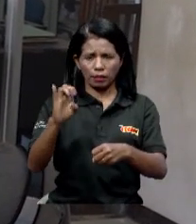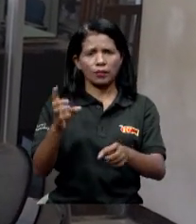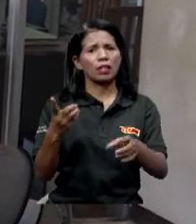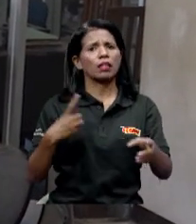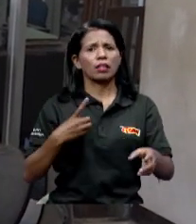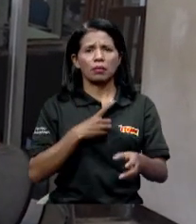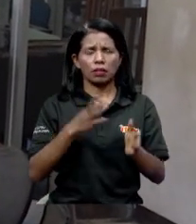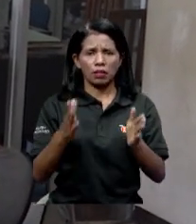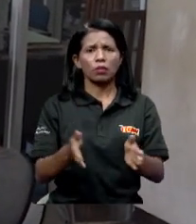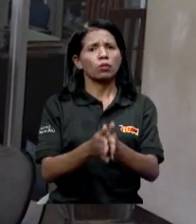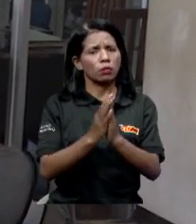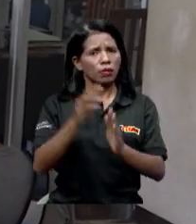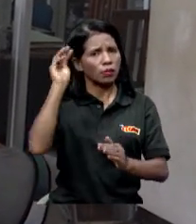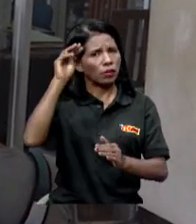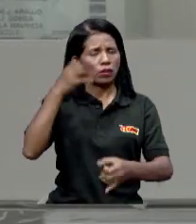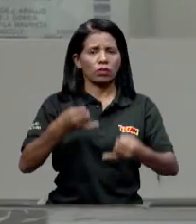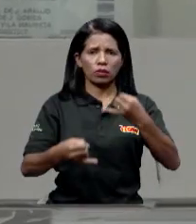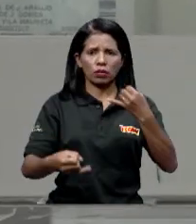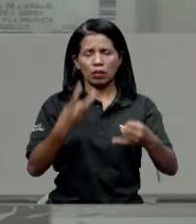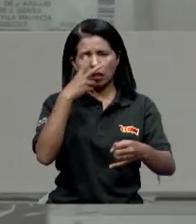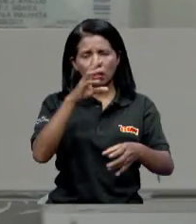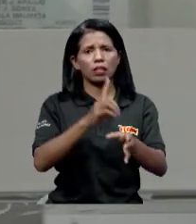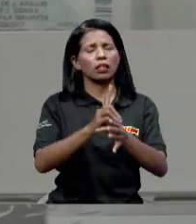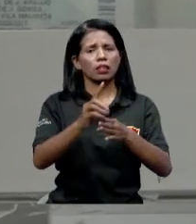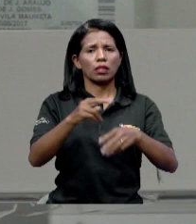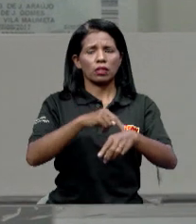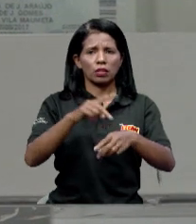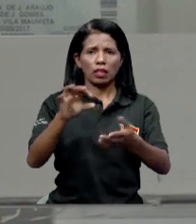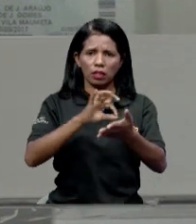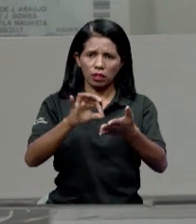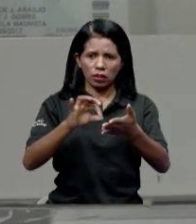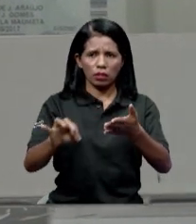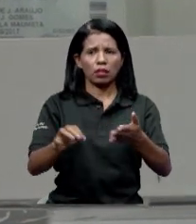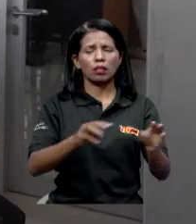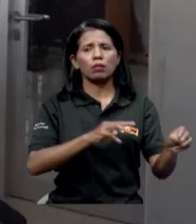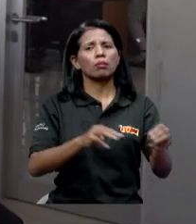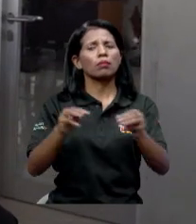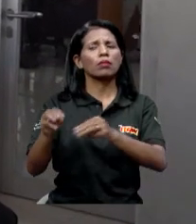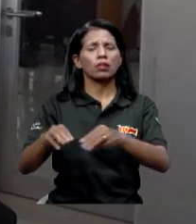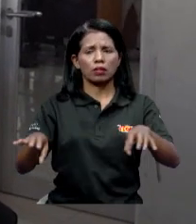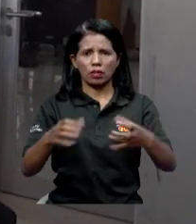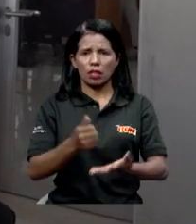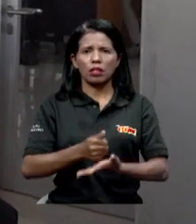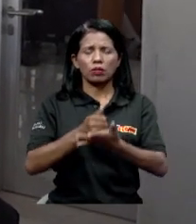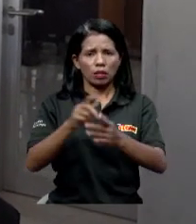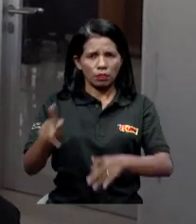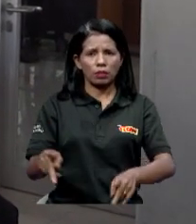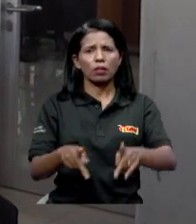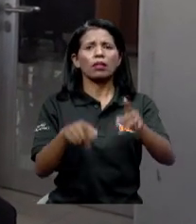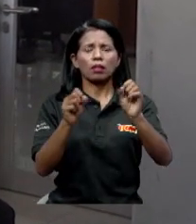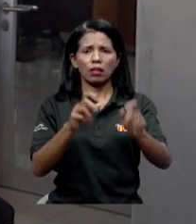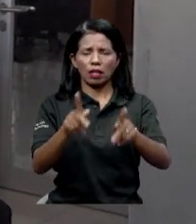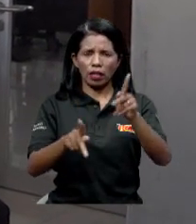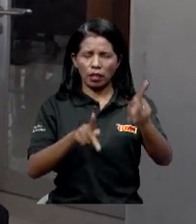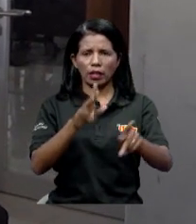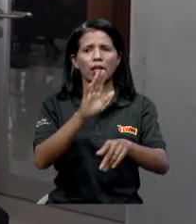Rússia Ministério da Justiça, Liliu Direção Nacional Registro Notariado, a tomou de sistema atendimento público, nune povo que